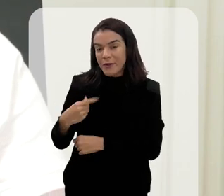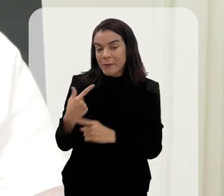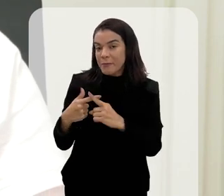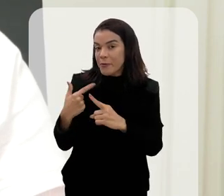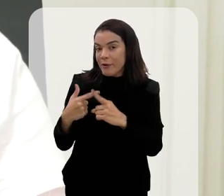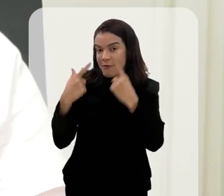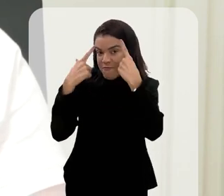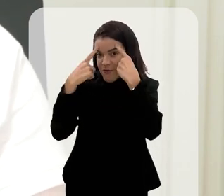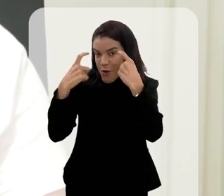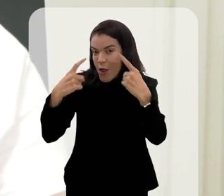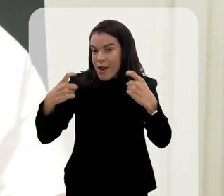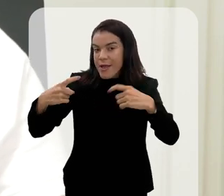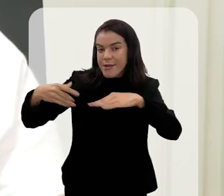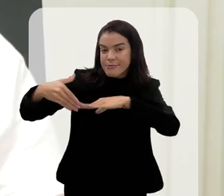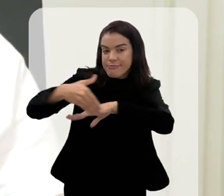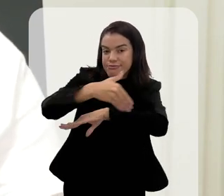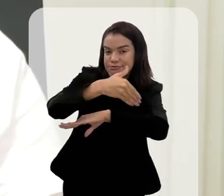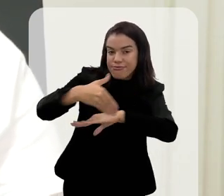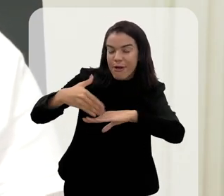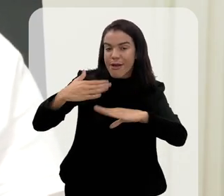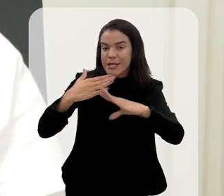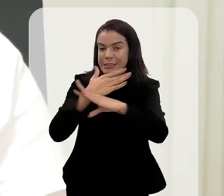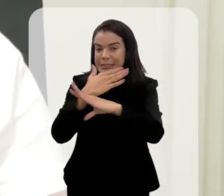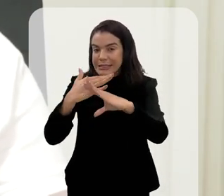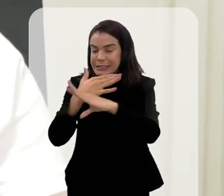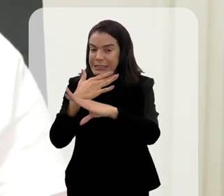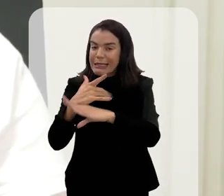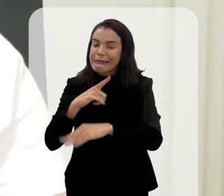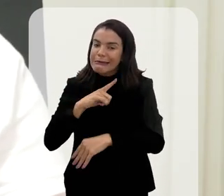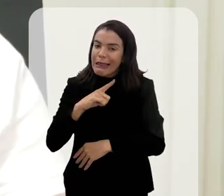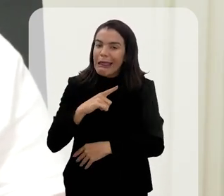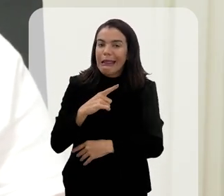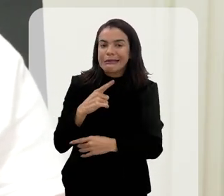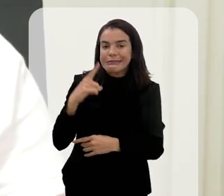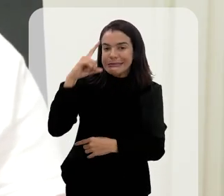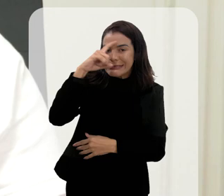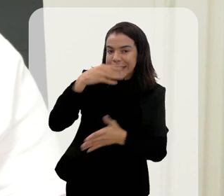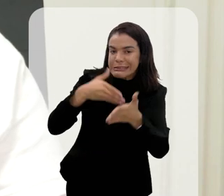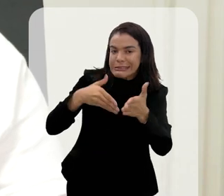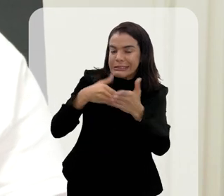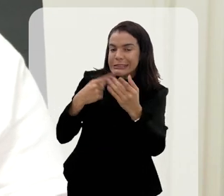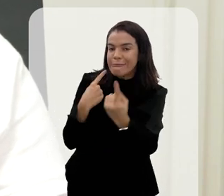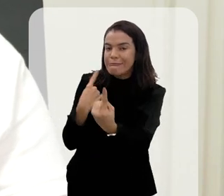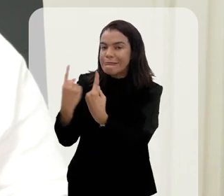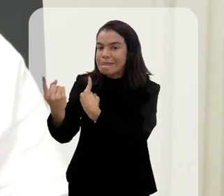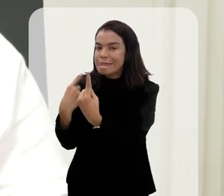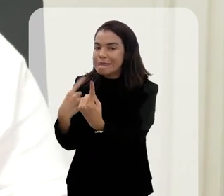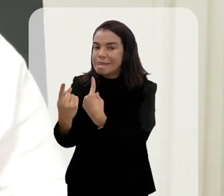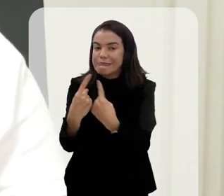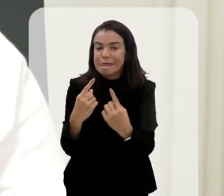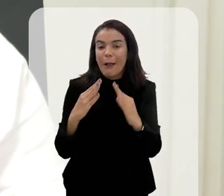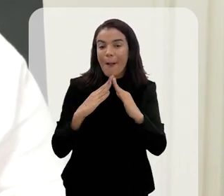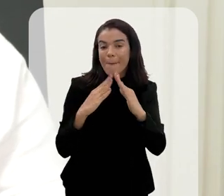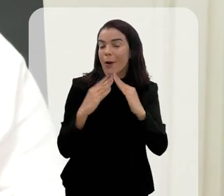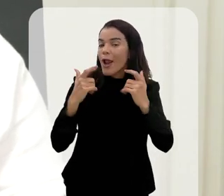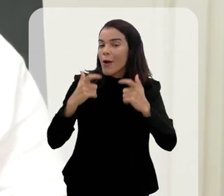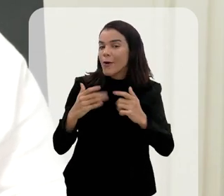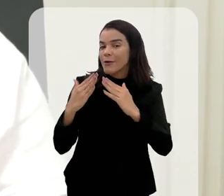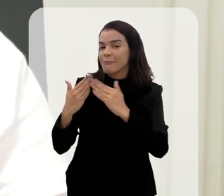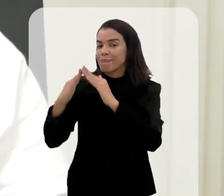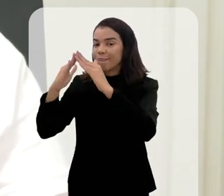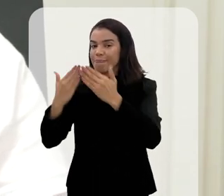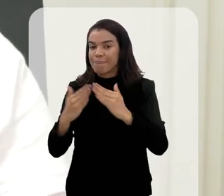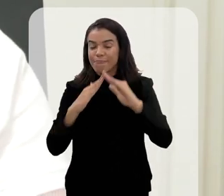filhos, porque a violência urbana tem esse impedimento, né, do ir e vir, principalmente Sim. de quem mora nas